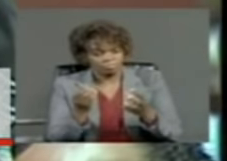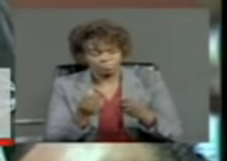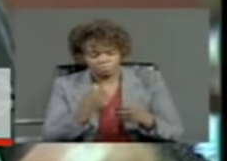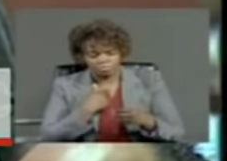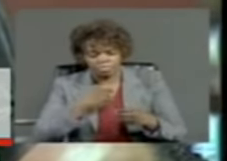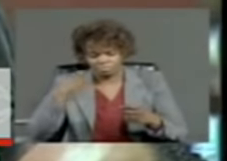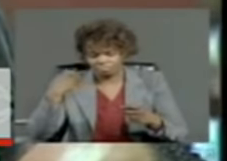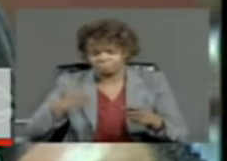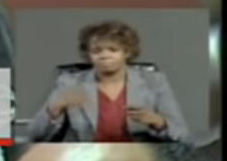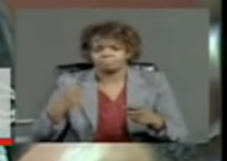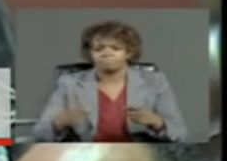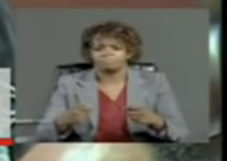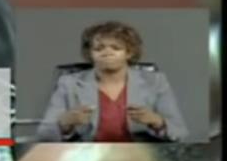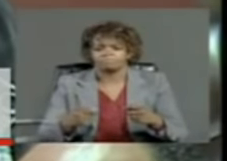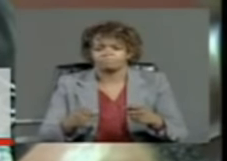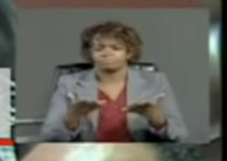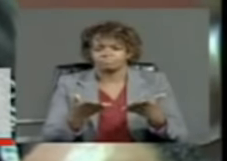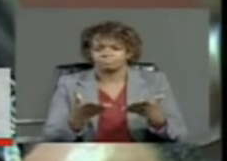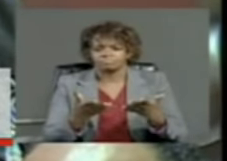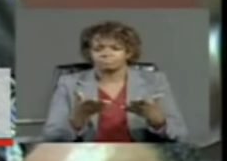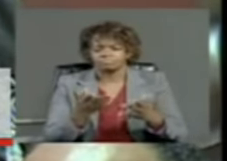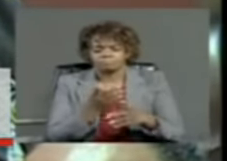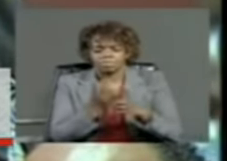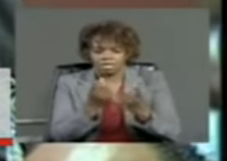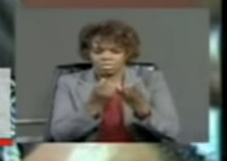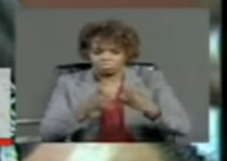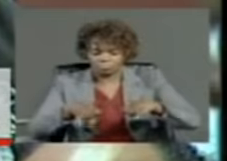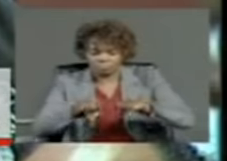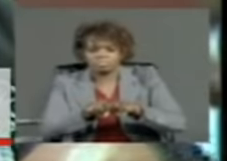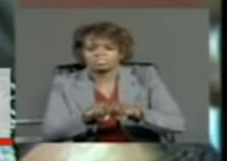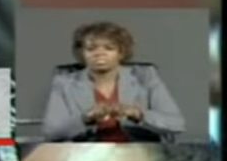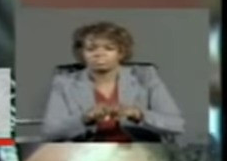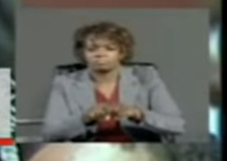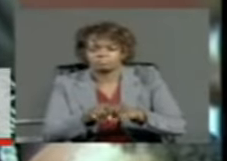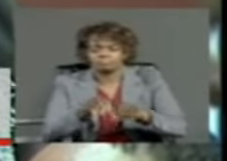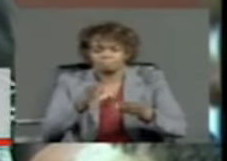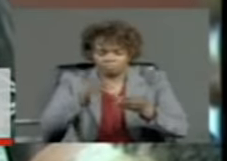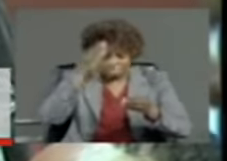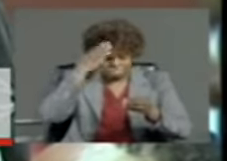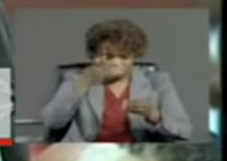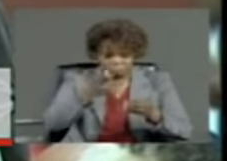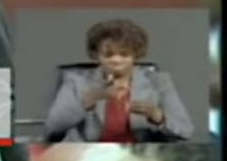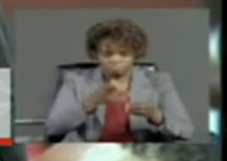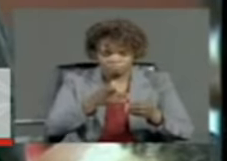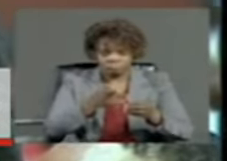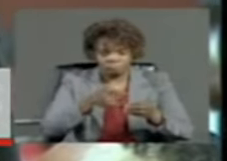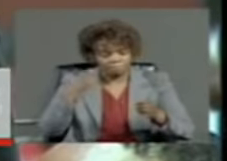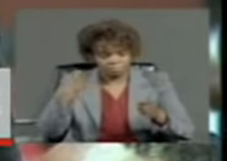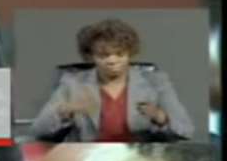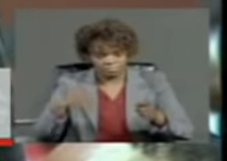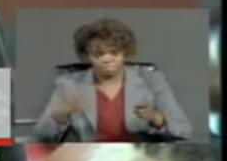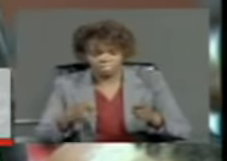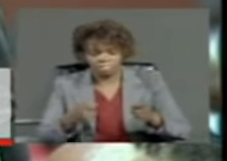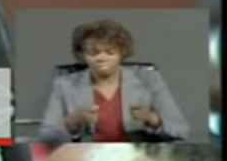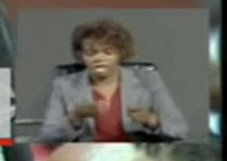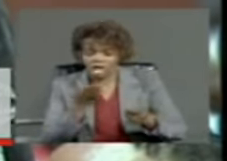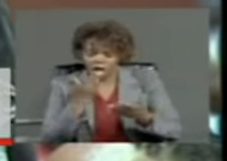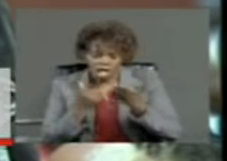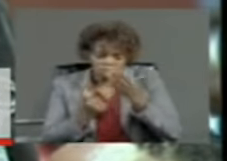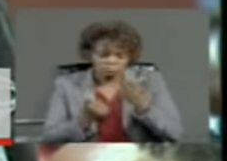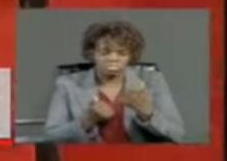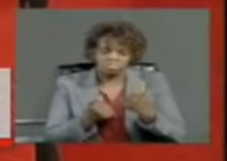Sabemos, por causa da importância que se dá a este cargo também, que não deve faltar na mesa de Vossa Excelência comida.